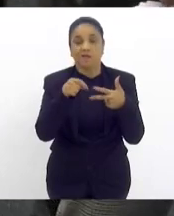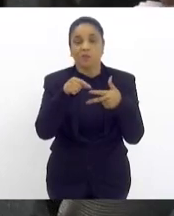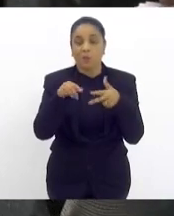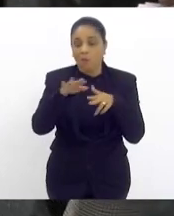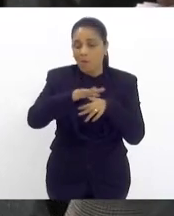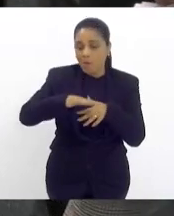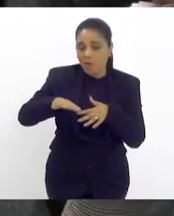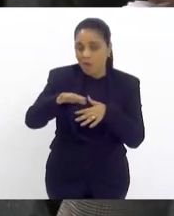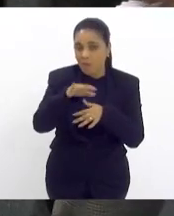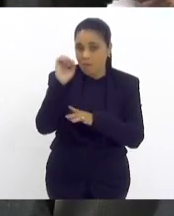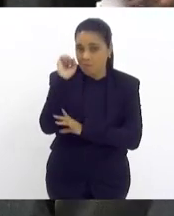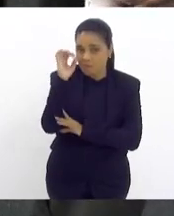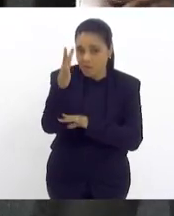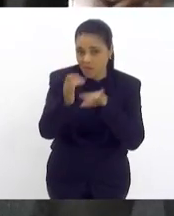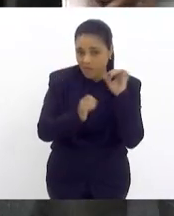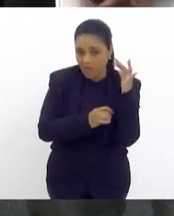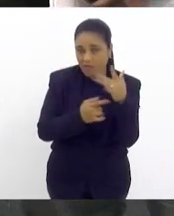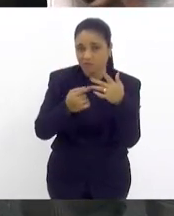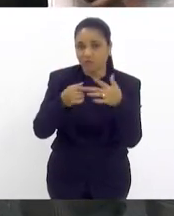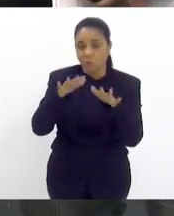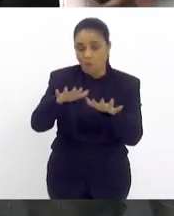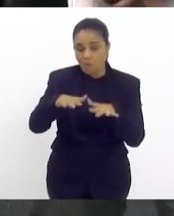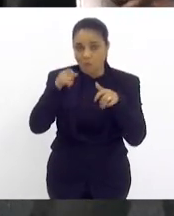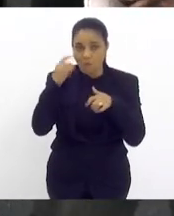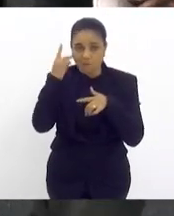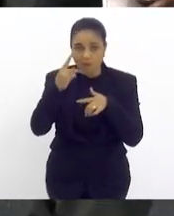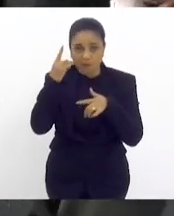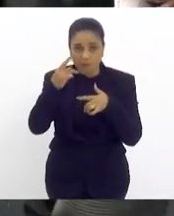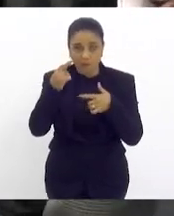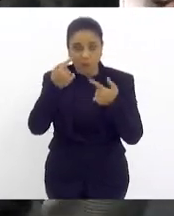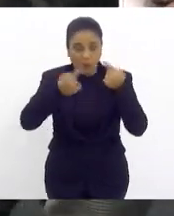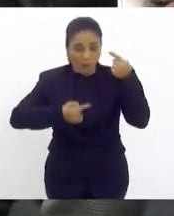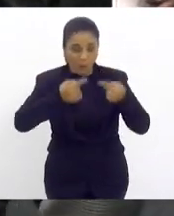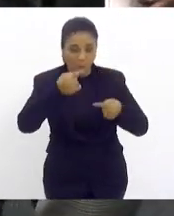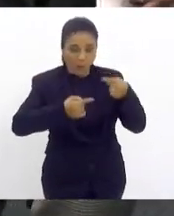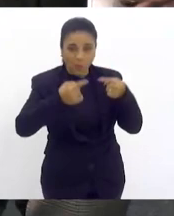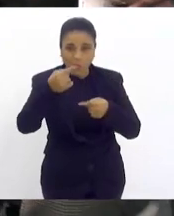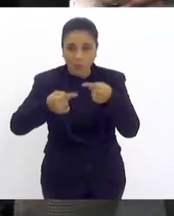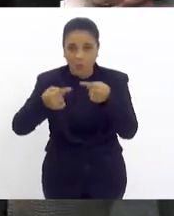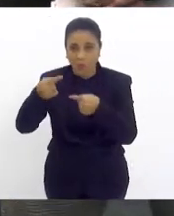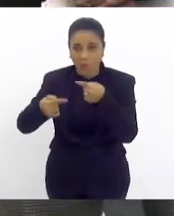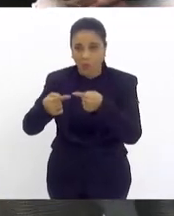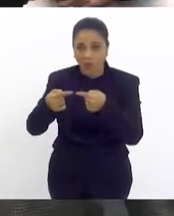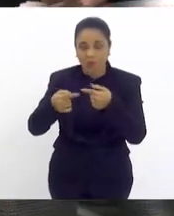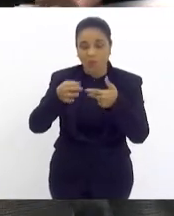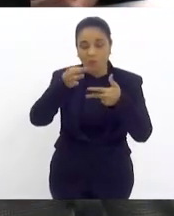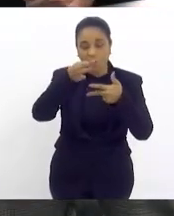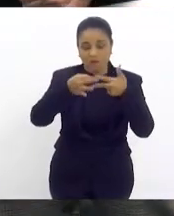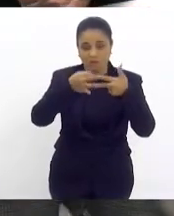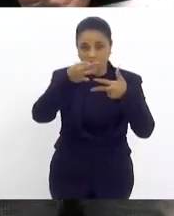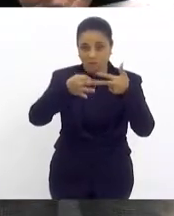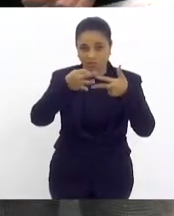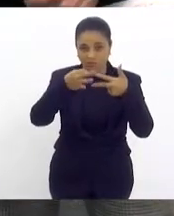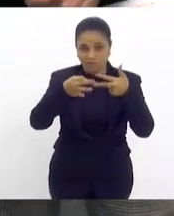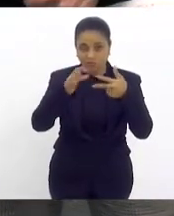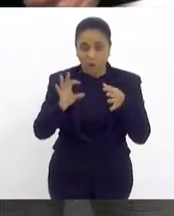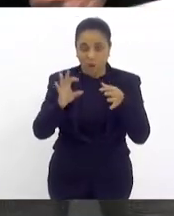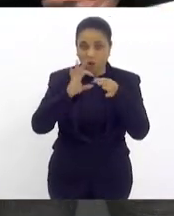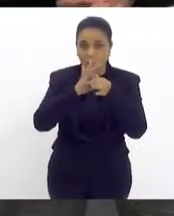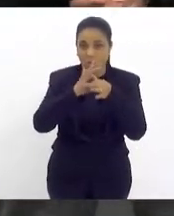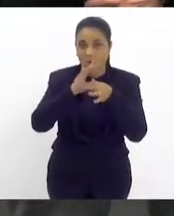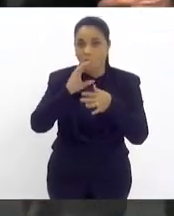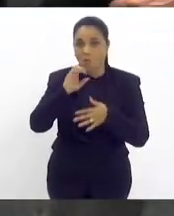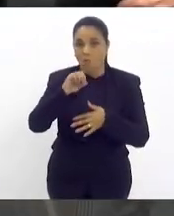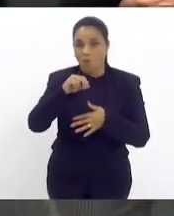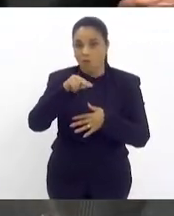O parlamento é concorrente com o executivo e com a união para dar iniciativa em projetos isso não